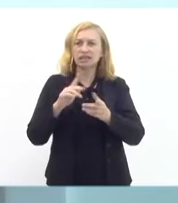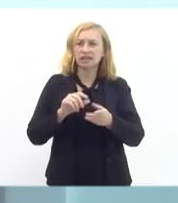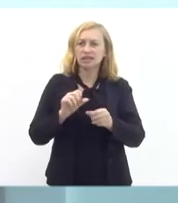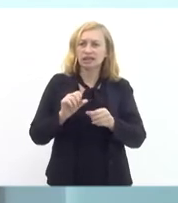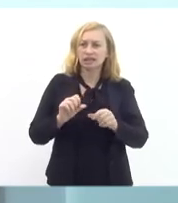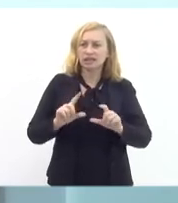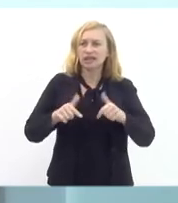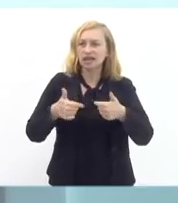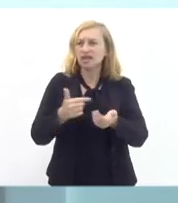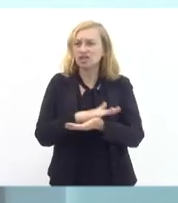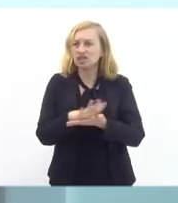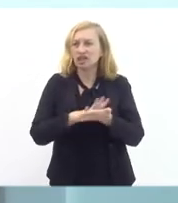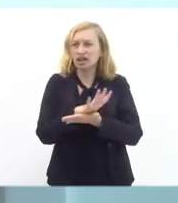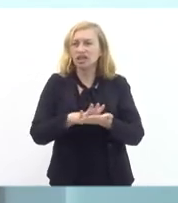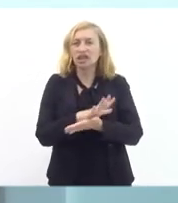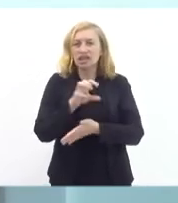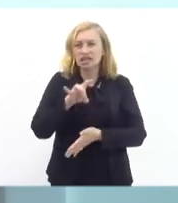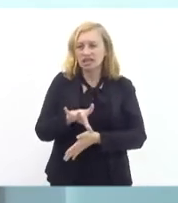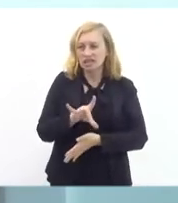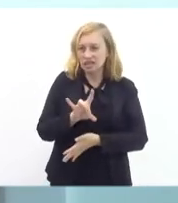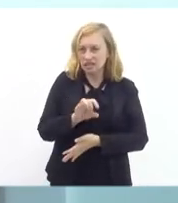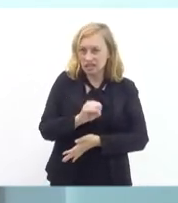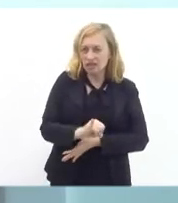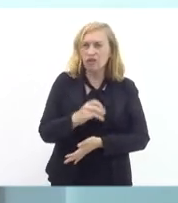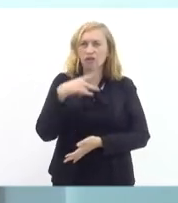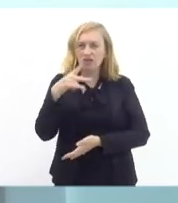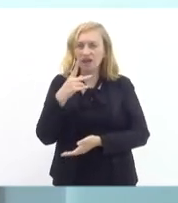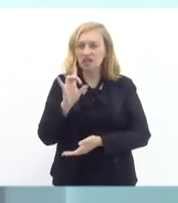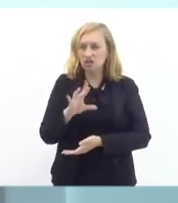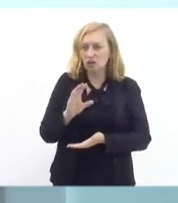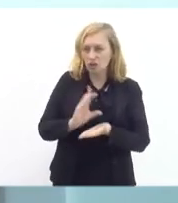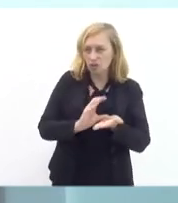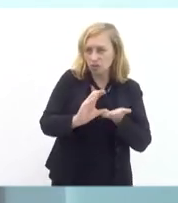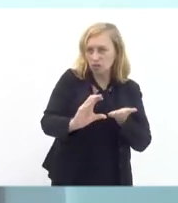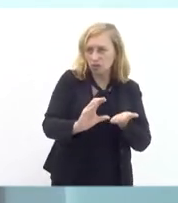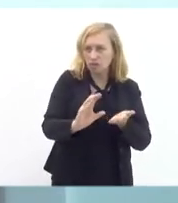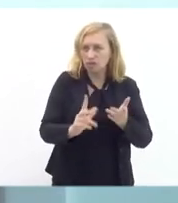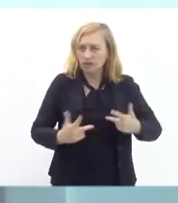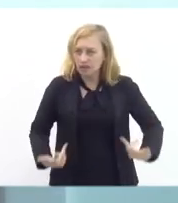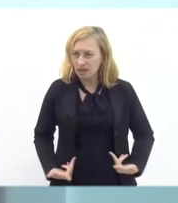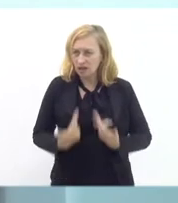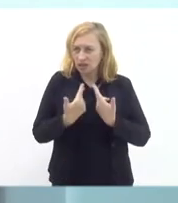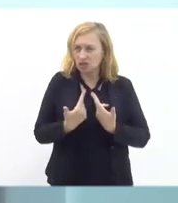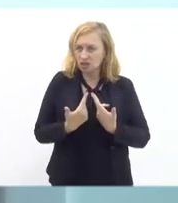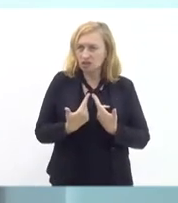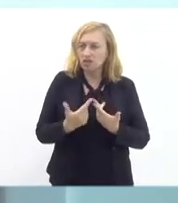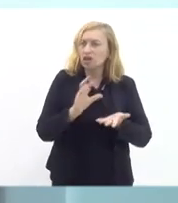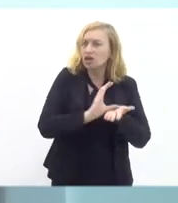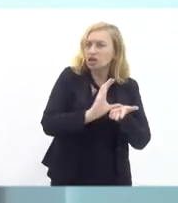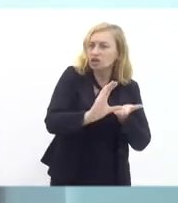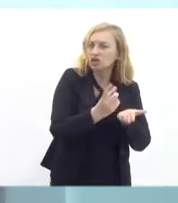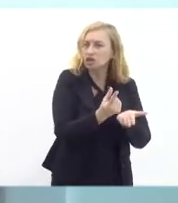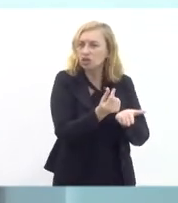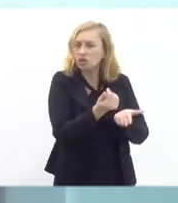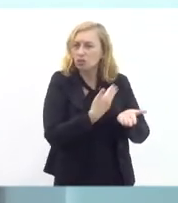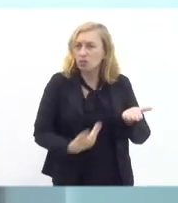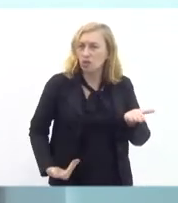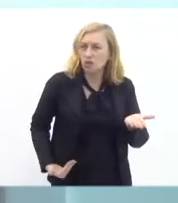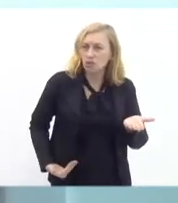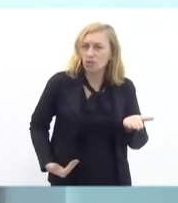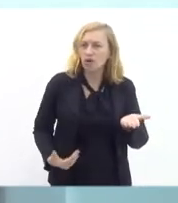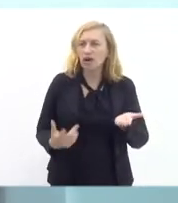para tratar simplesmente de recurso público para fazer castração, de recurso público para alocar ração